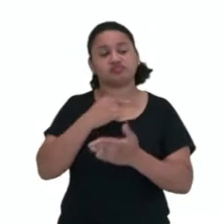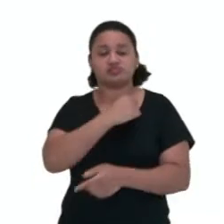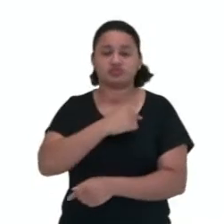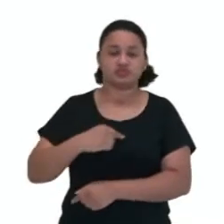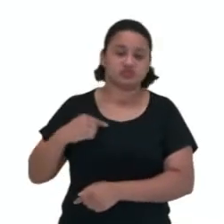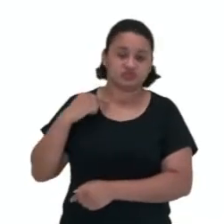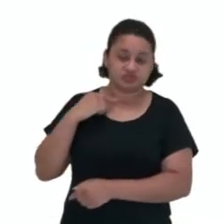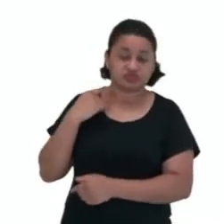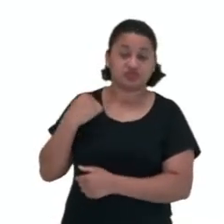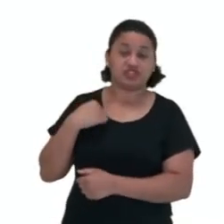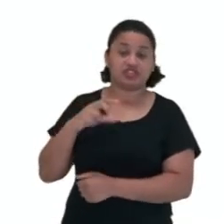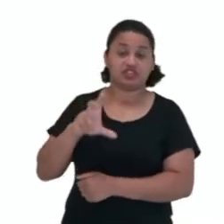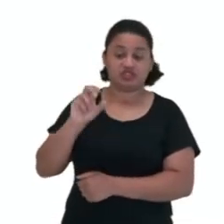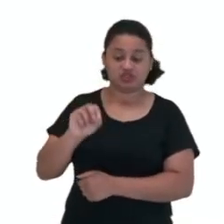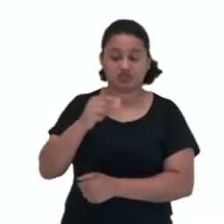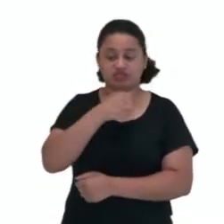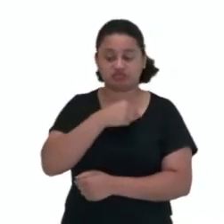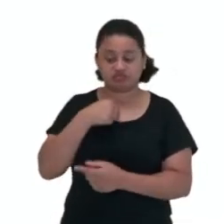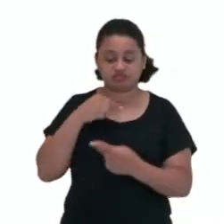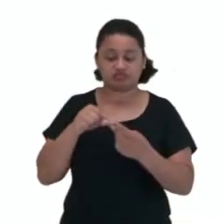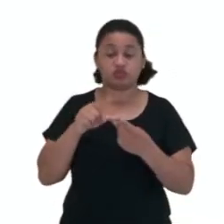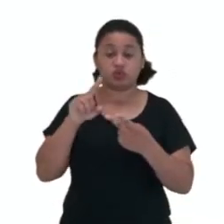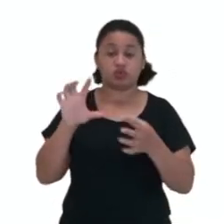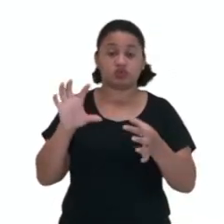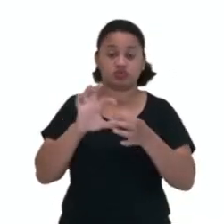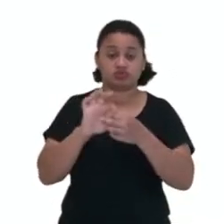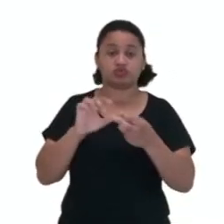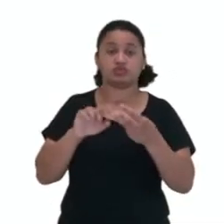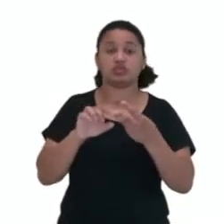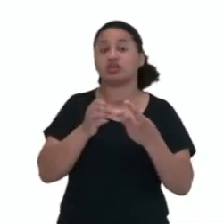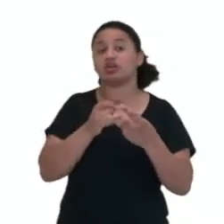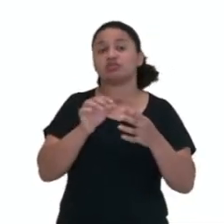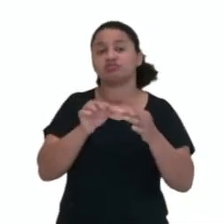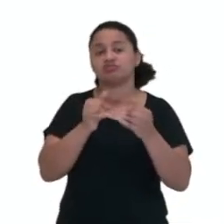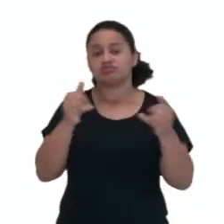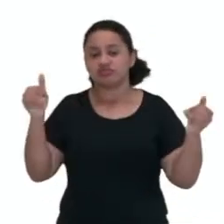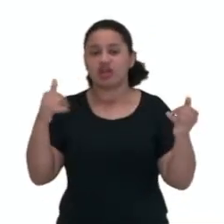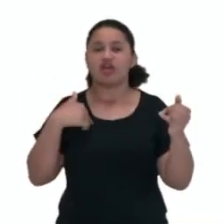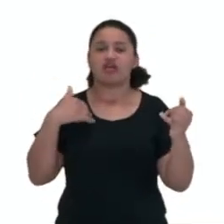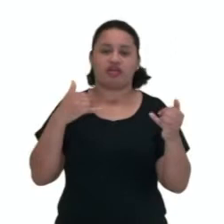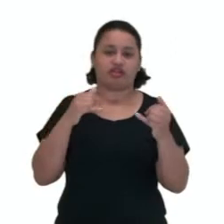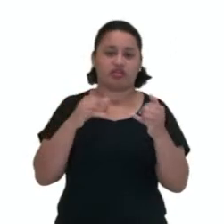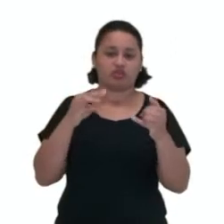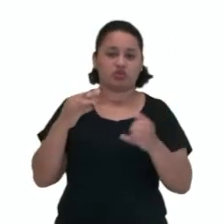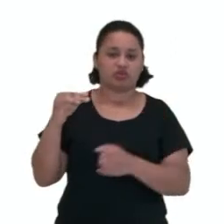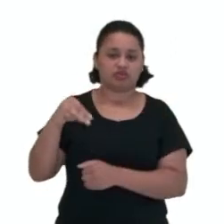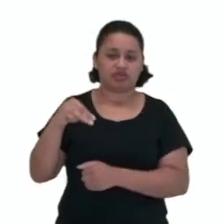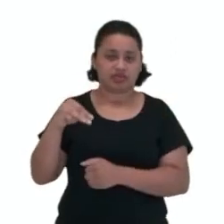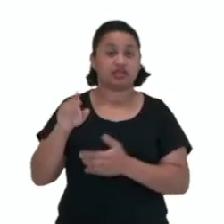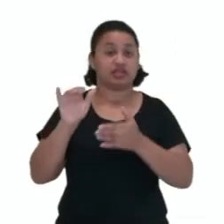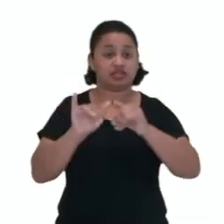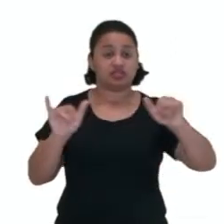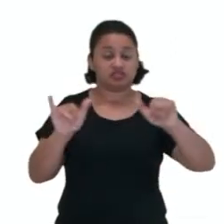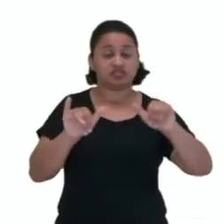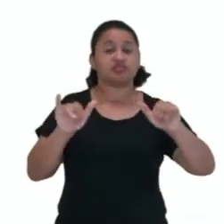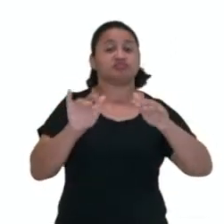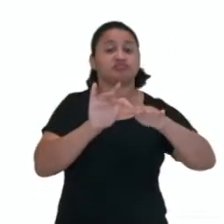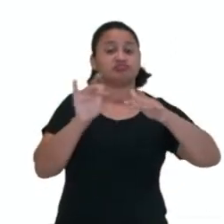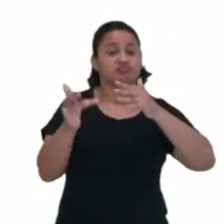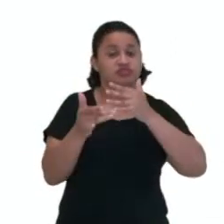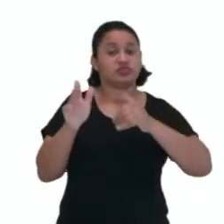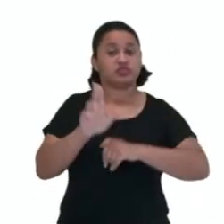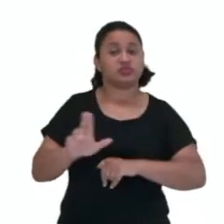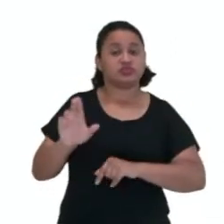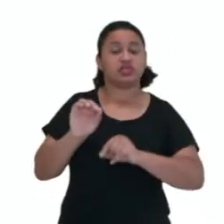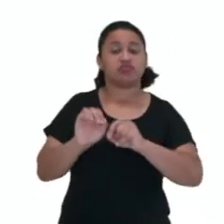leva 50 miçangas, um fecho e 2 metros de fio. Ela quer divulgar novidade nas redes sociais